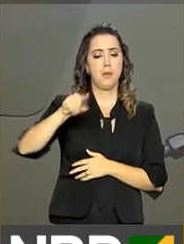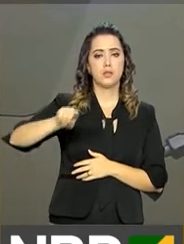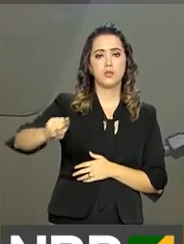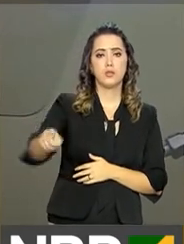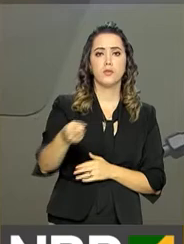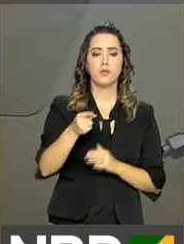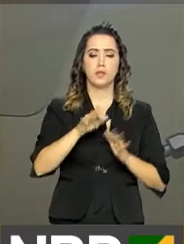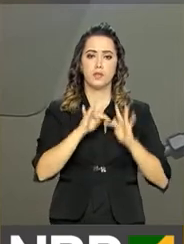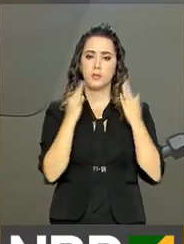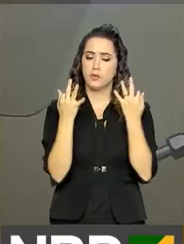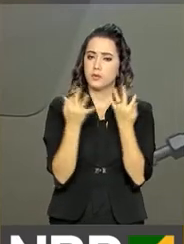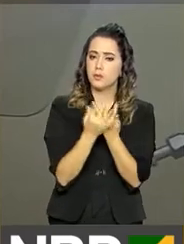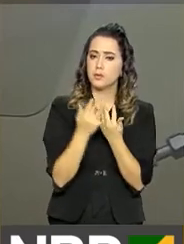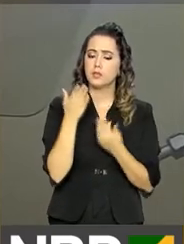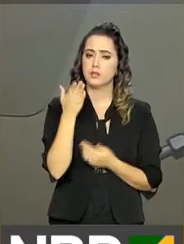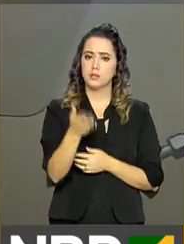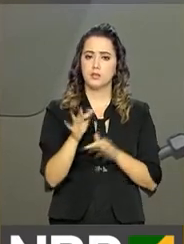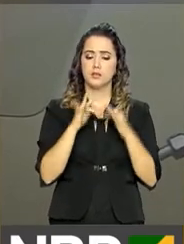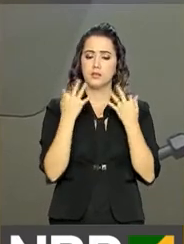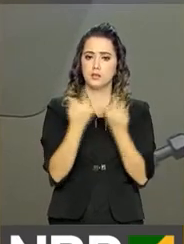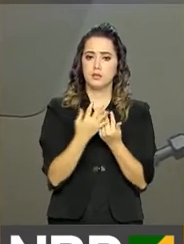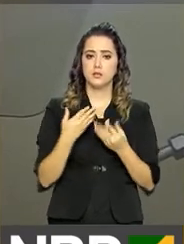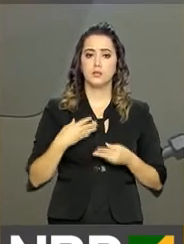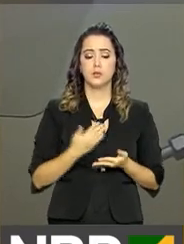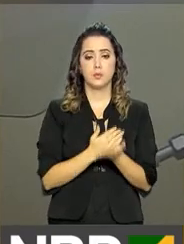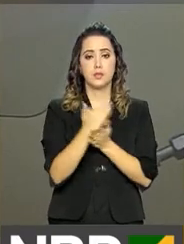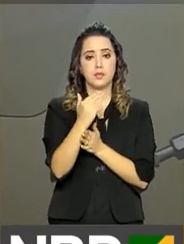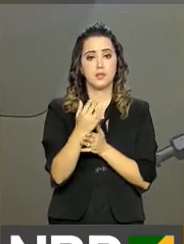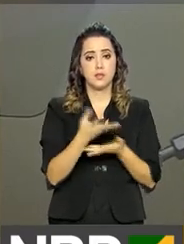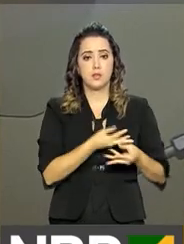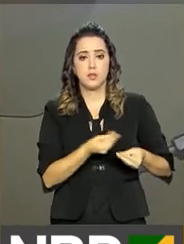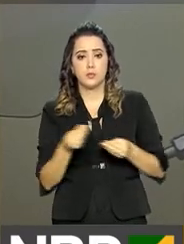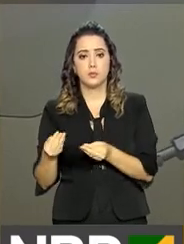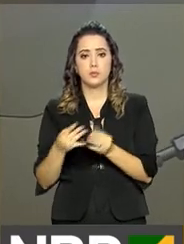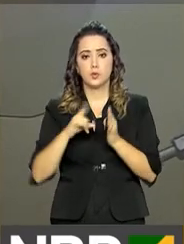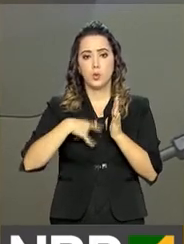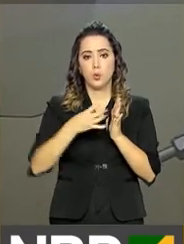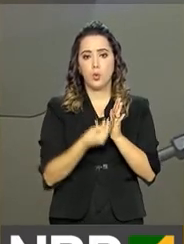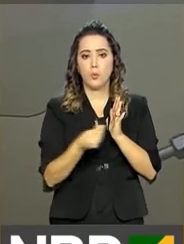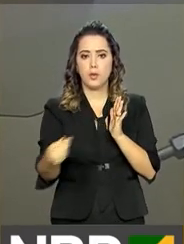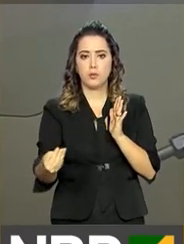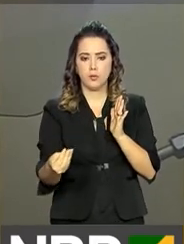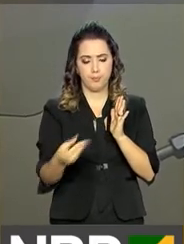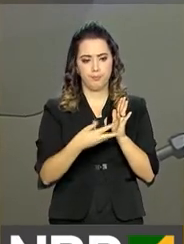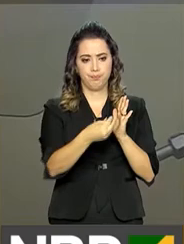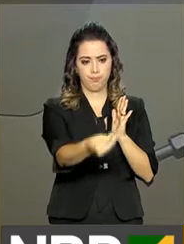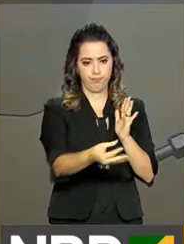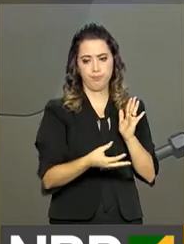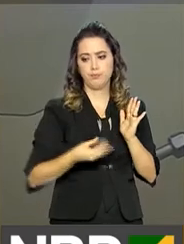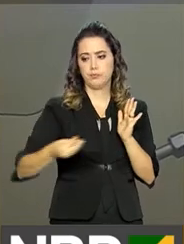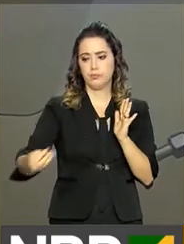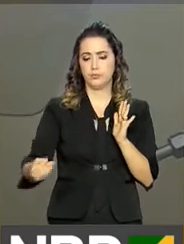quase 100 mil famílias que começarão a receber a titulação definitiva, não é,